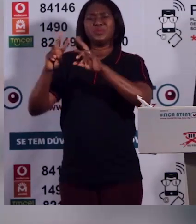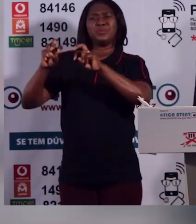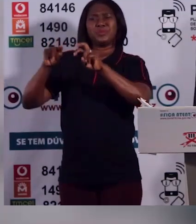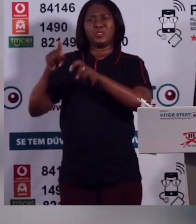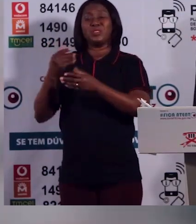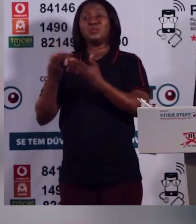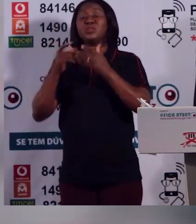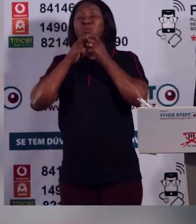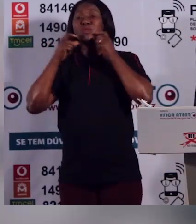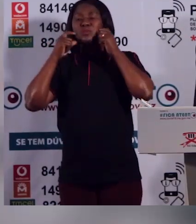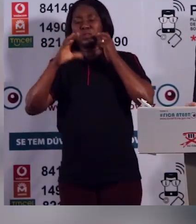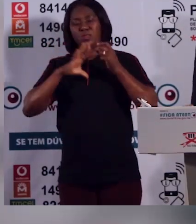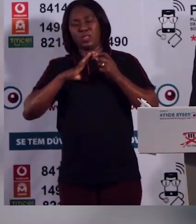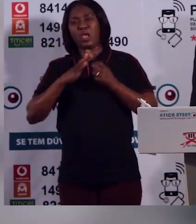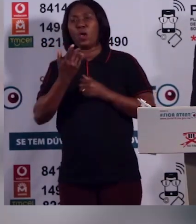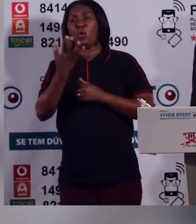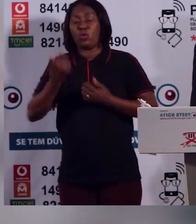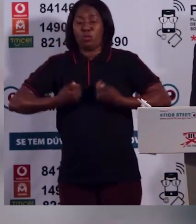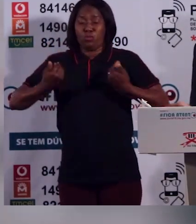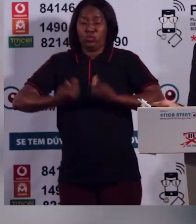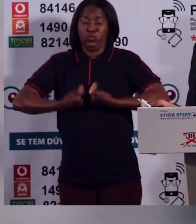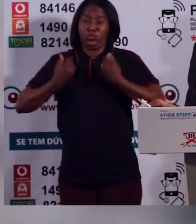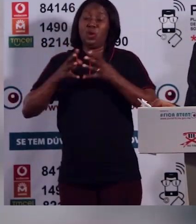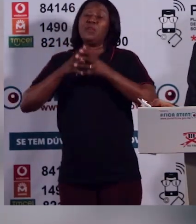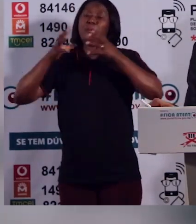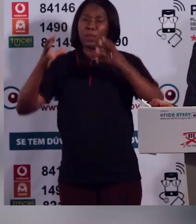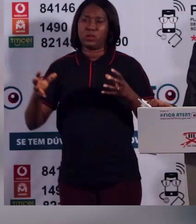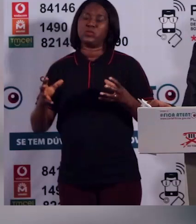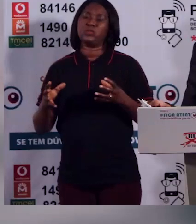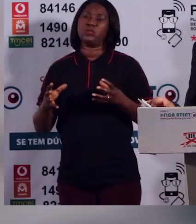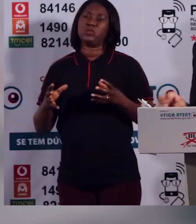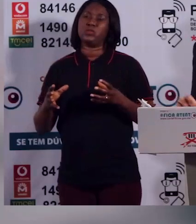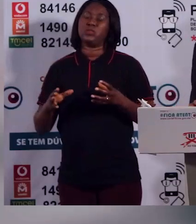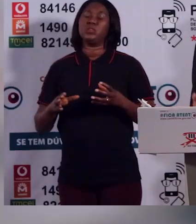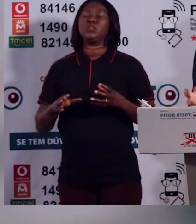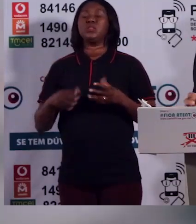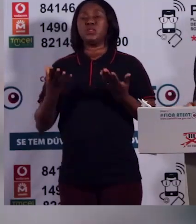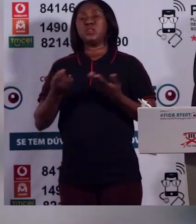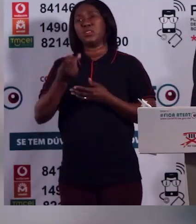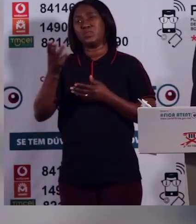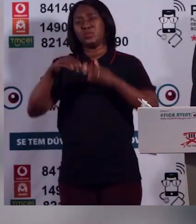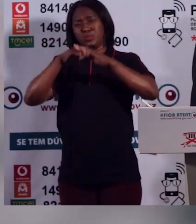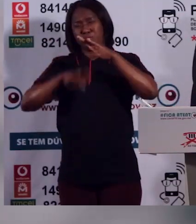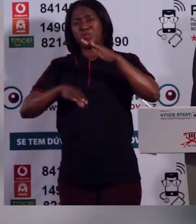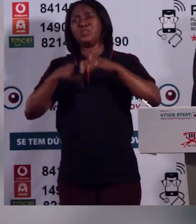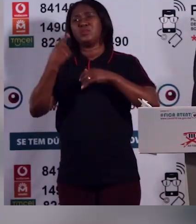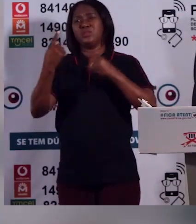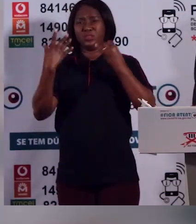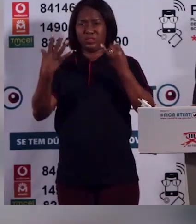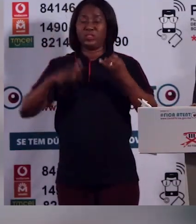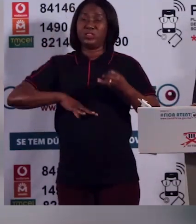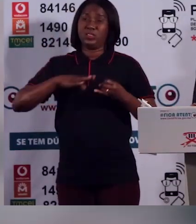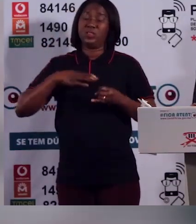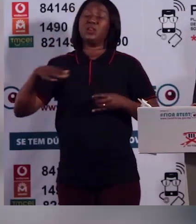cerca de 50% da população moçambicana tem uma idade inferior a 16 anos, portanto, é uma população bastante